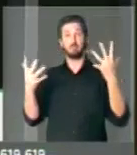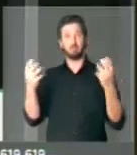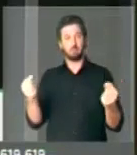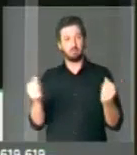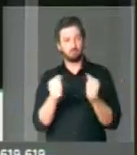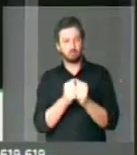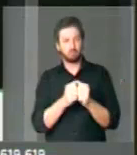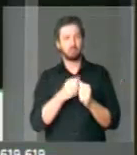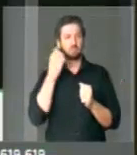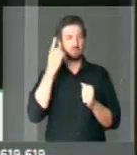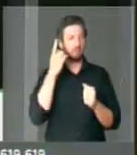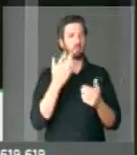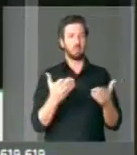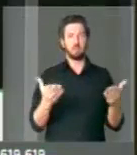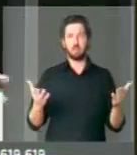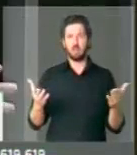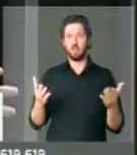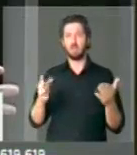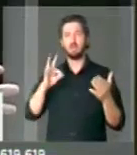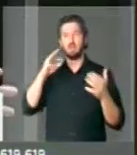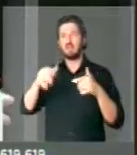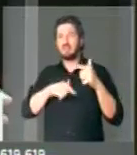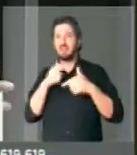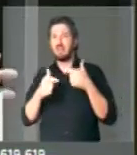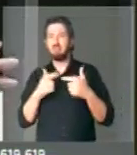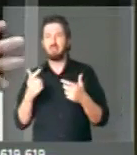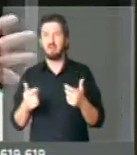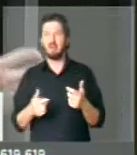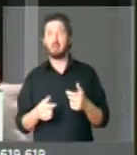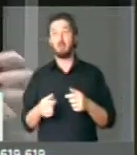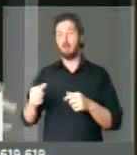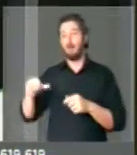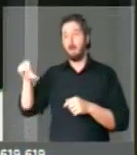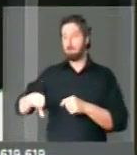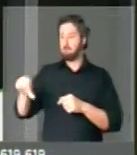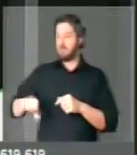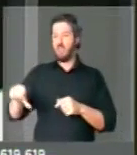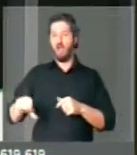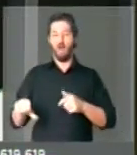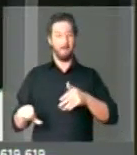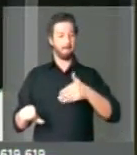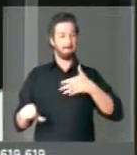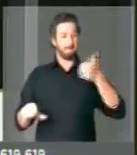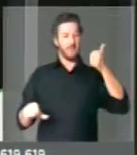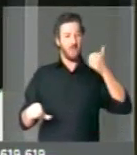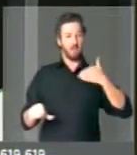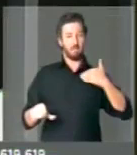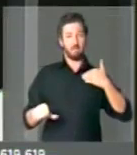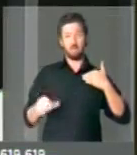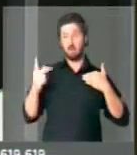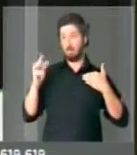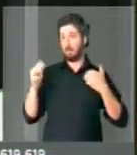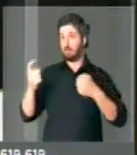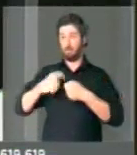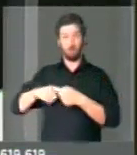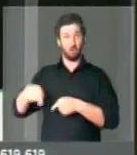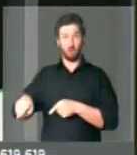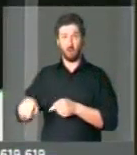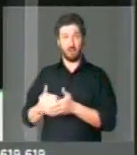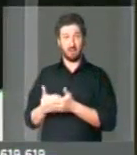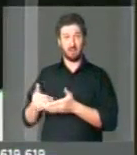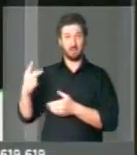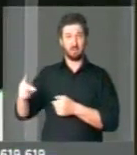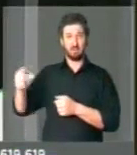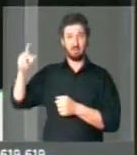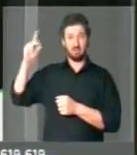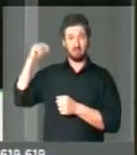juntos, aqueles parlamentares, não os que trabalham pelo quanto pior, melhor, como nós vimos aqui o PT voltar às suas origens. O